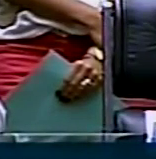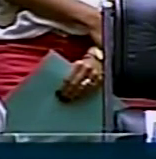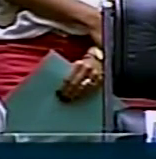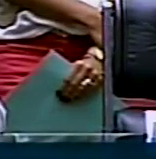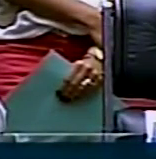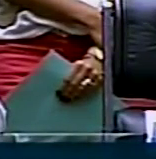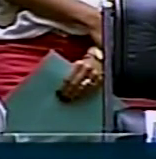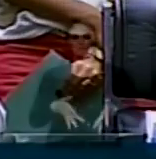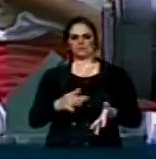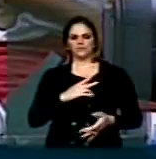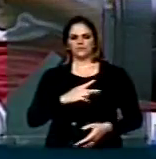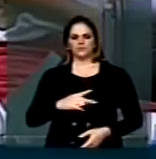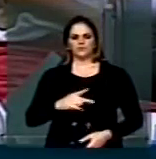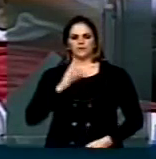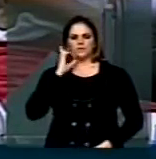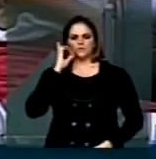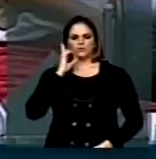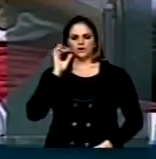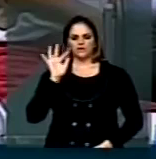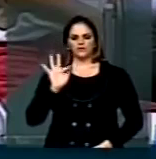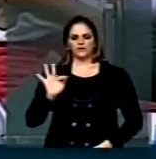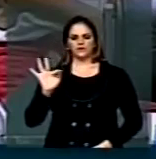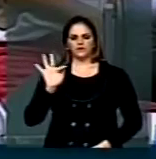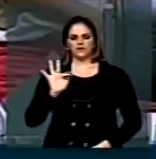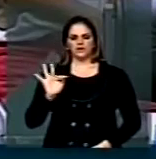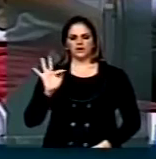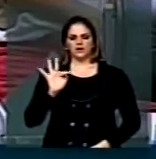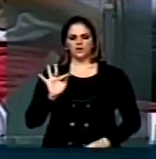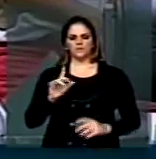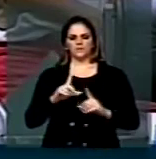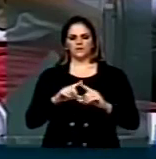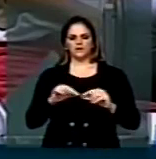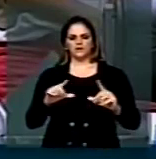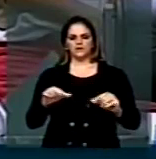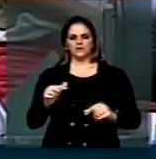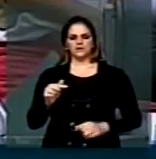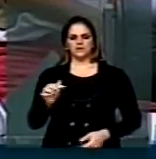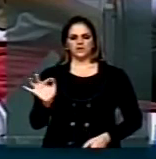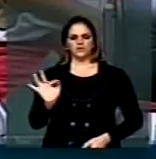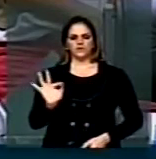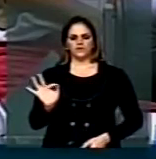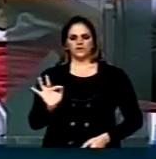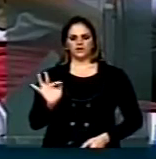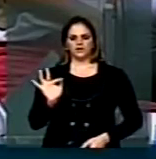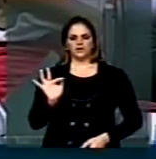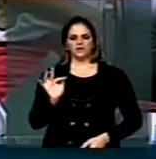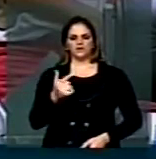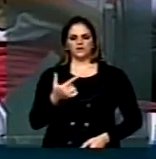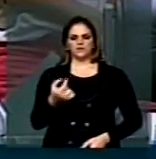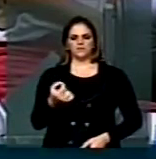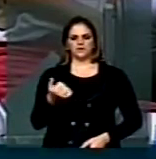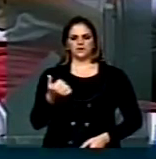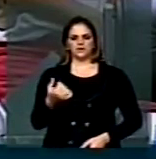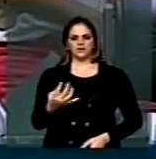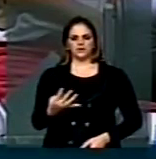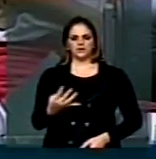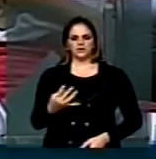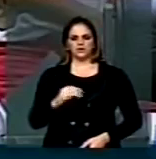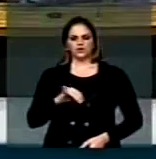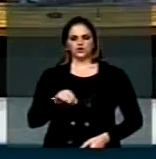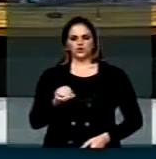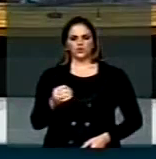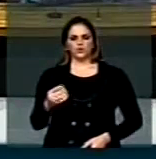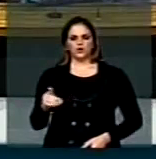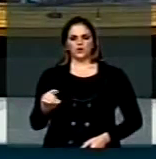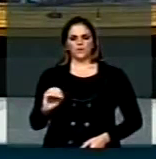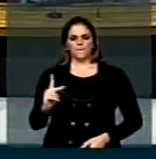meu mandato de deputado federal. Brasília, 7 de fevereiro de 2014, João Paulo